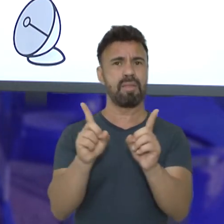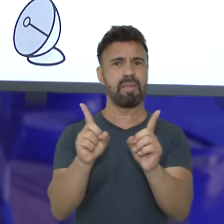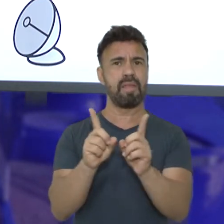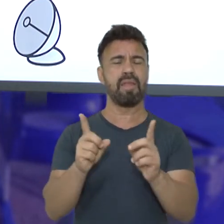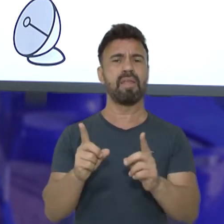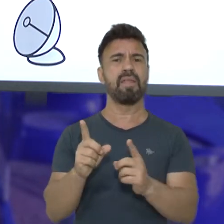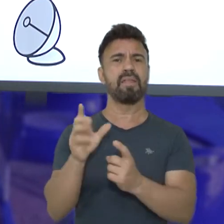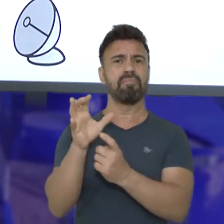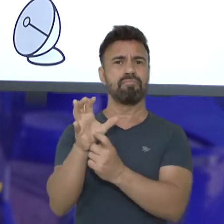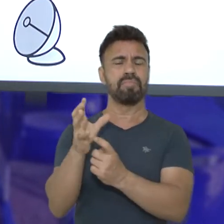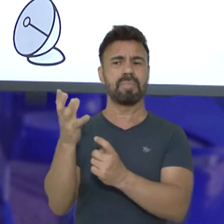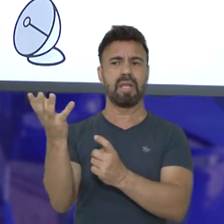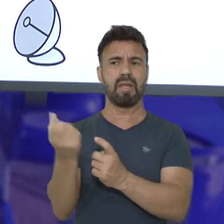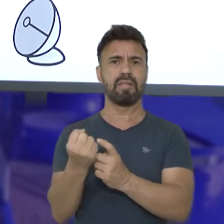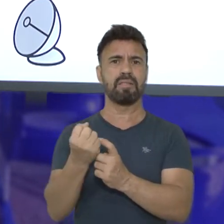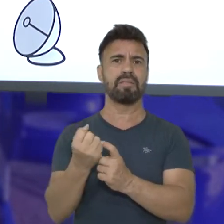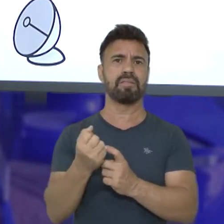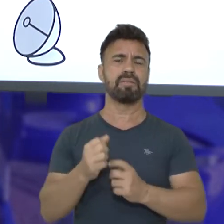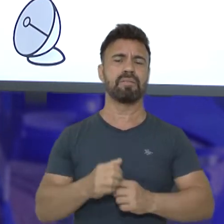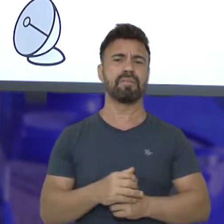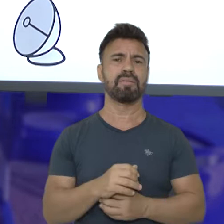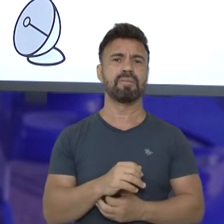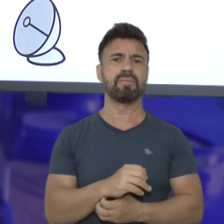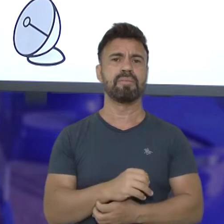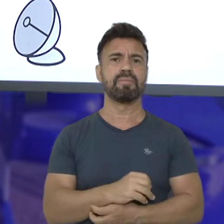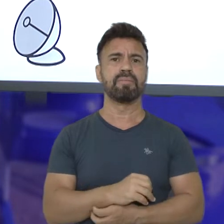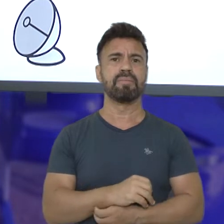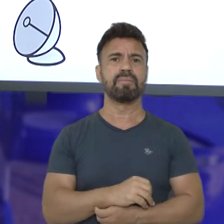captar o sinal que está sendo emitido.